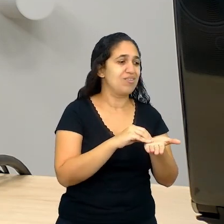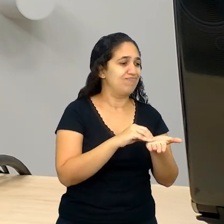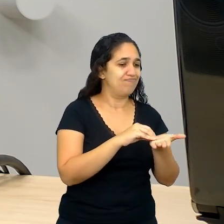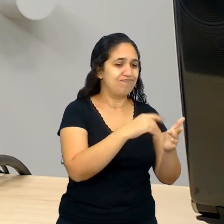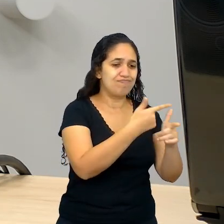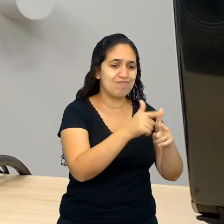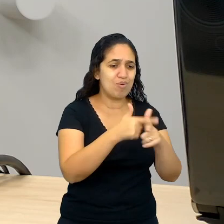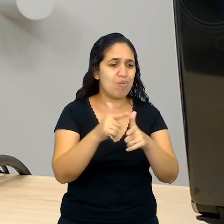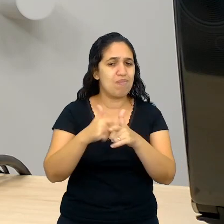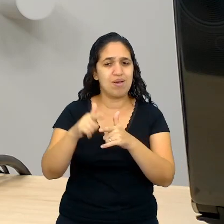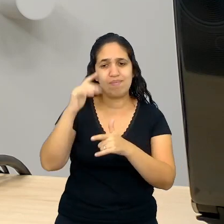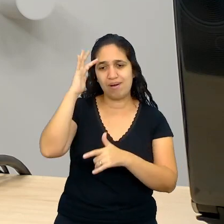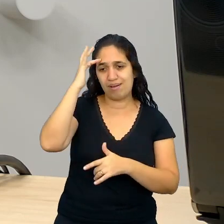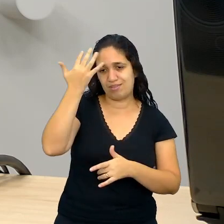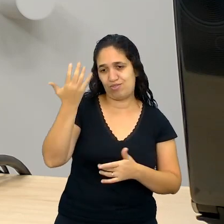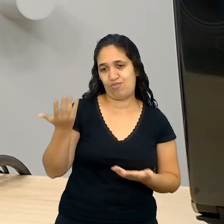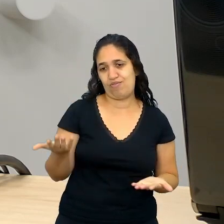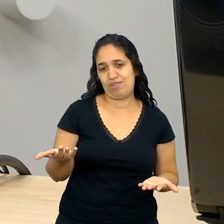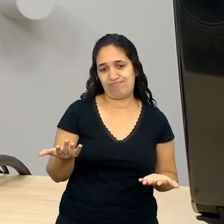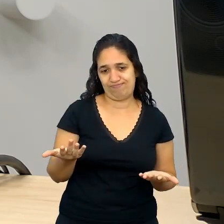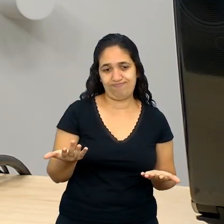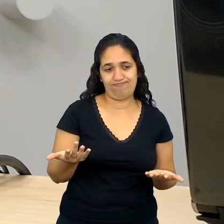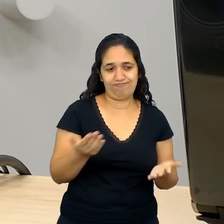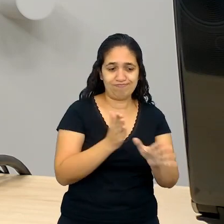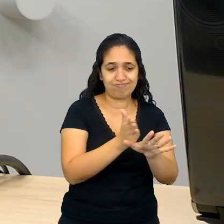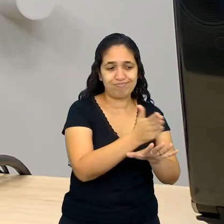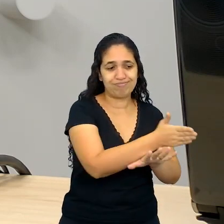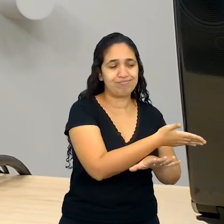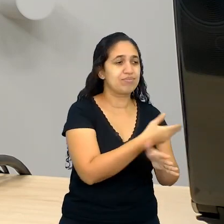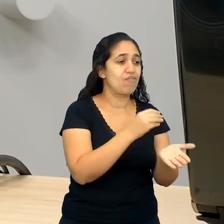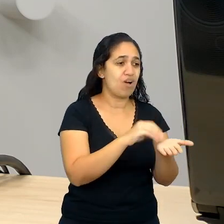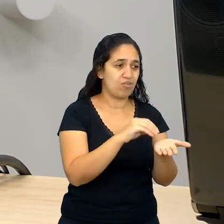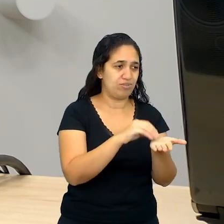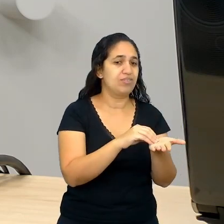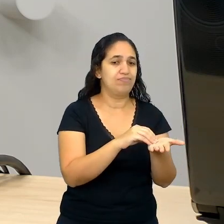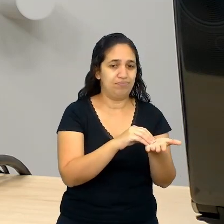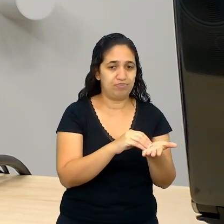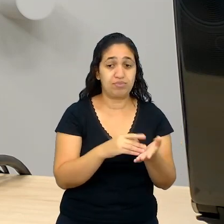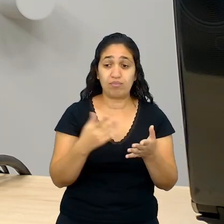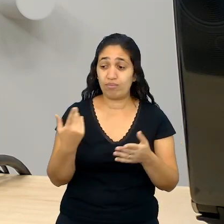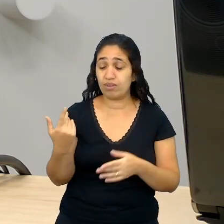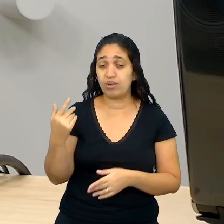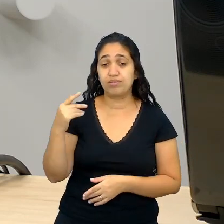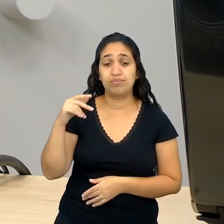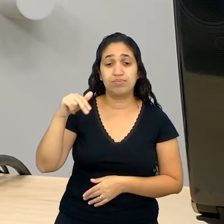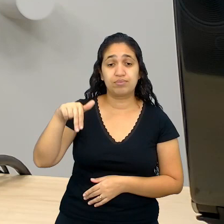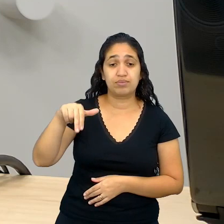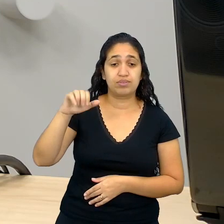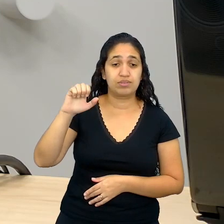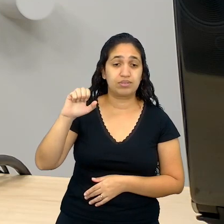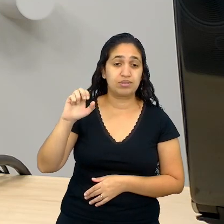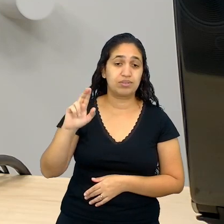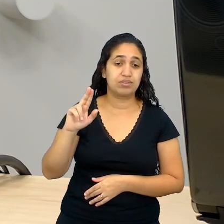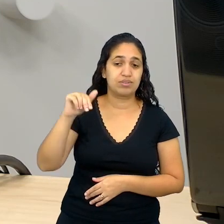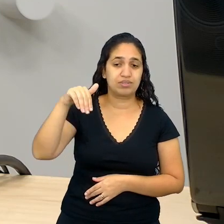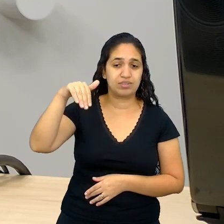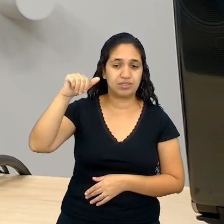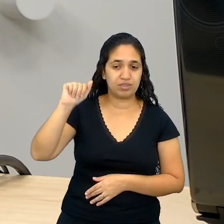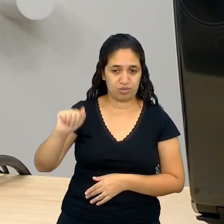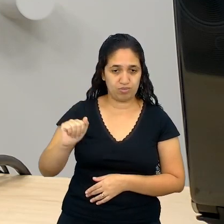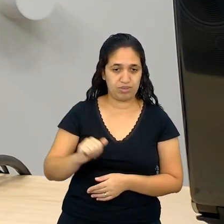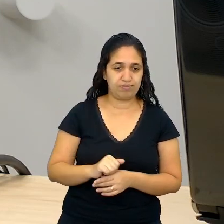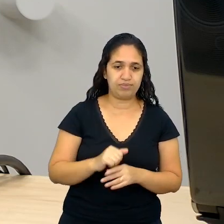ao tema. Pouco se faz em todos os segmentos. E para fechar, a professora Neuma, as mudanças